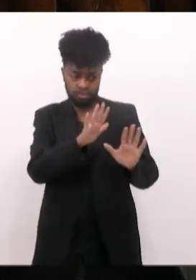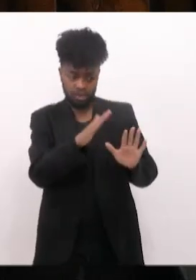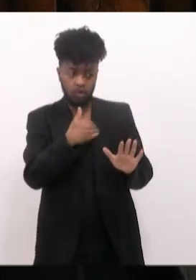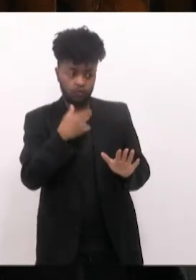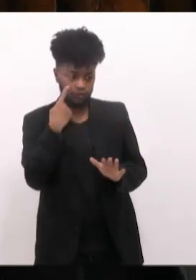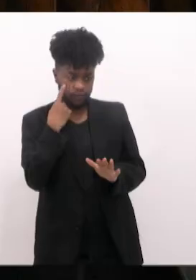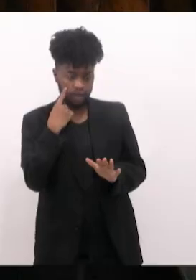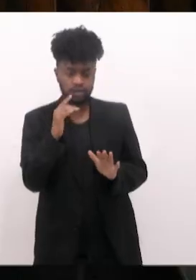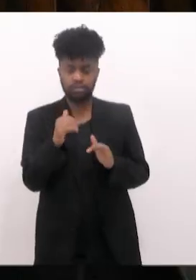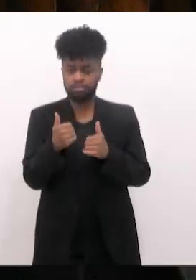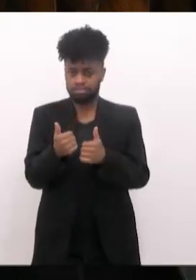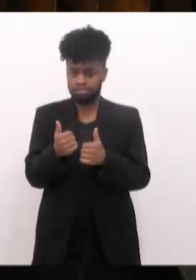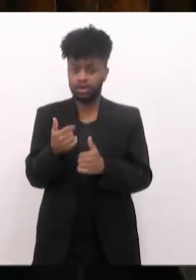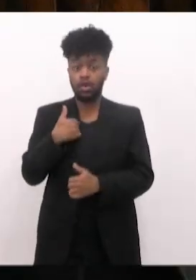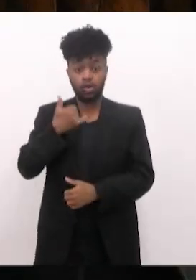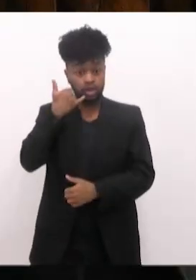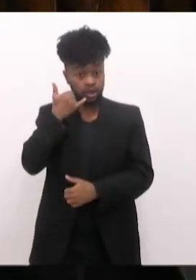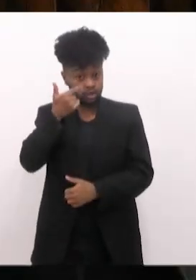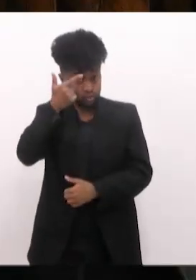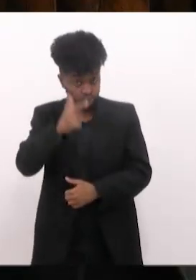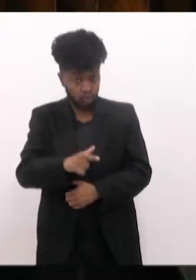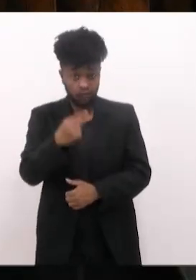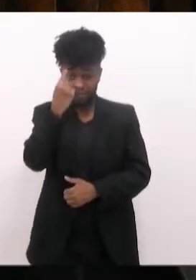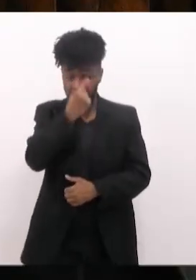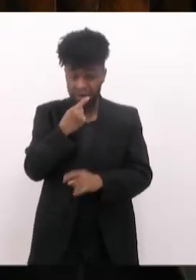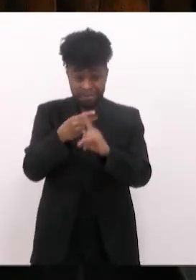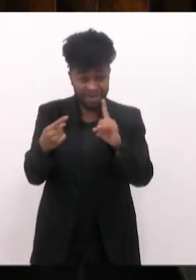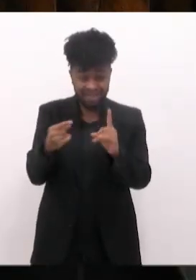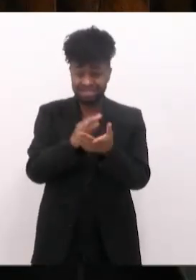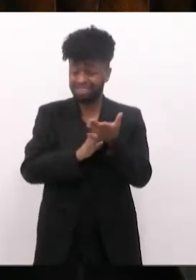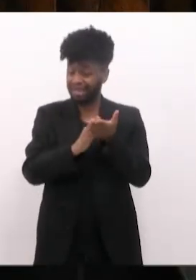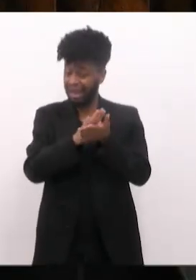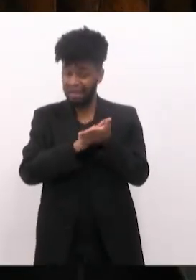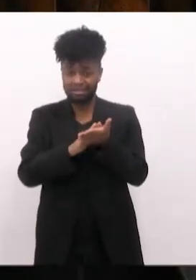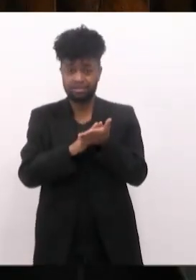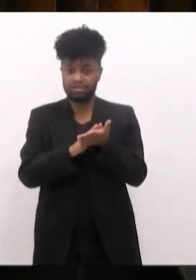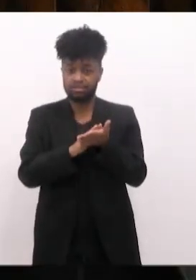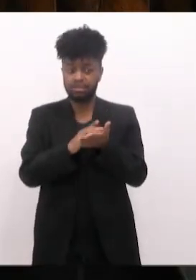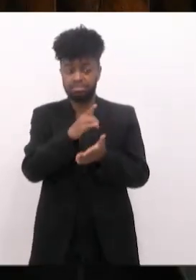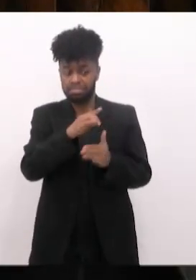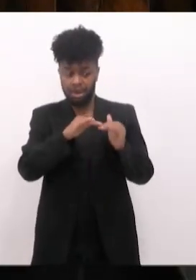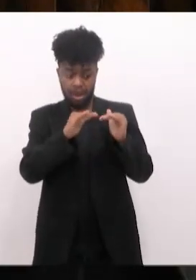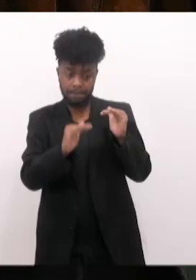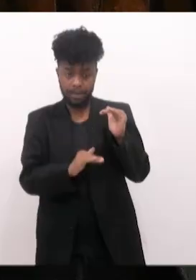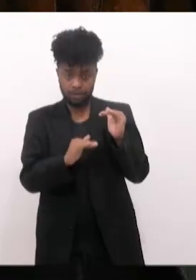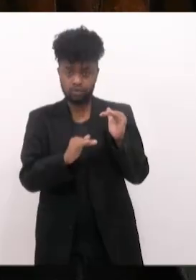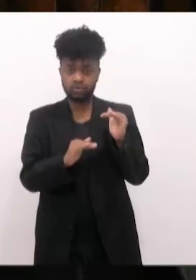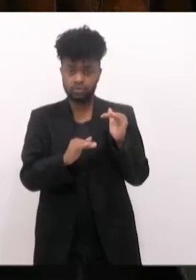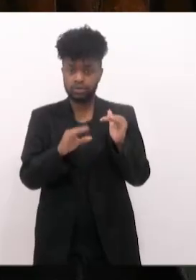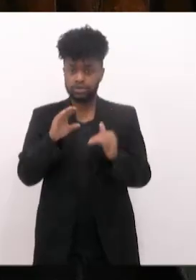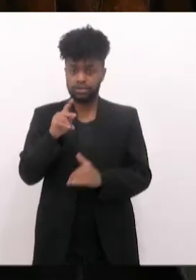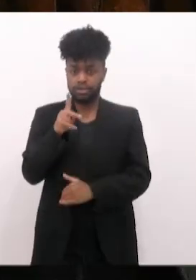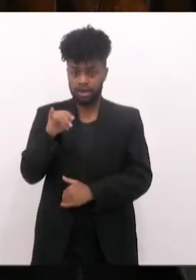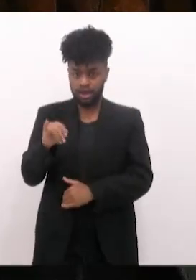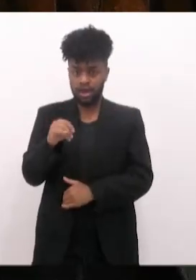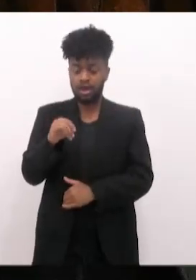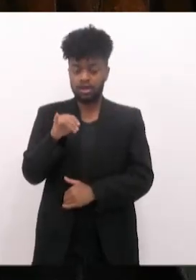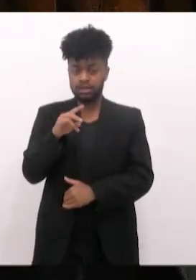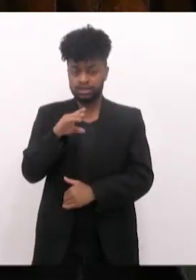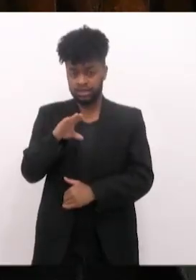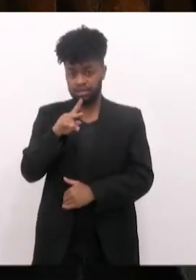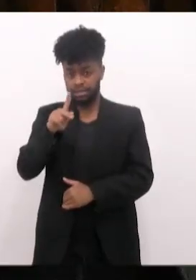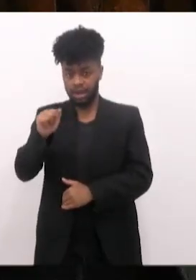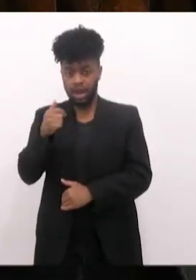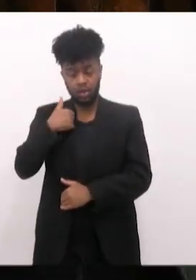deputado. Ligo de novo, 1h30, nada. Ele é o subcomandante do CPA. Liguei para o comandante